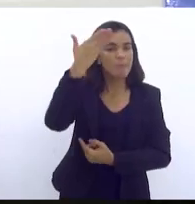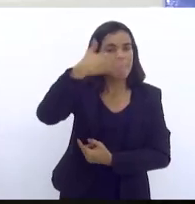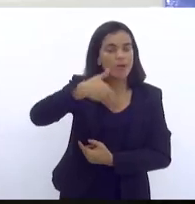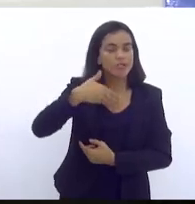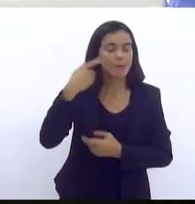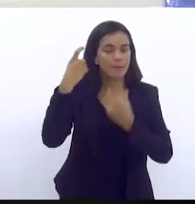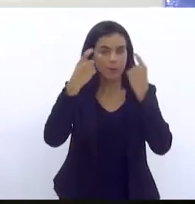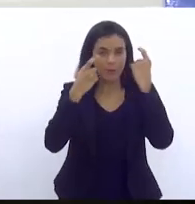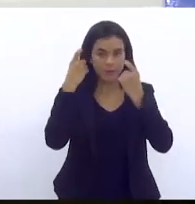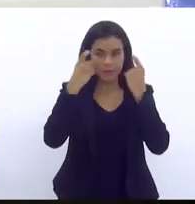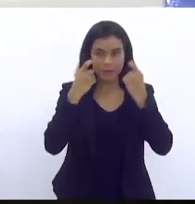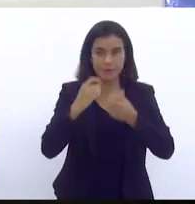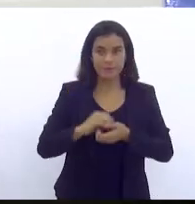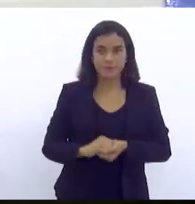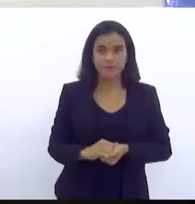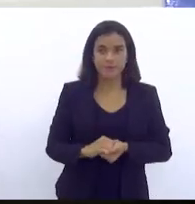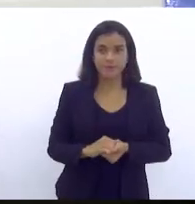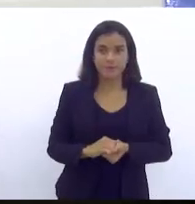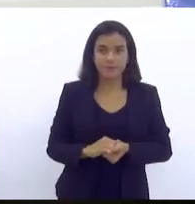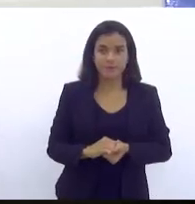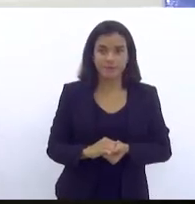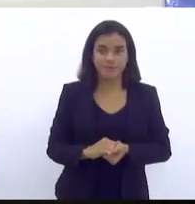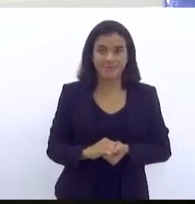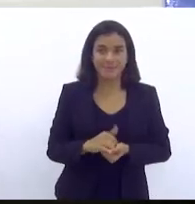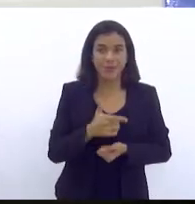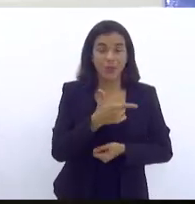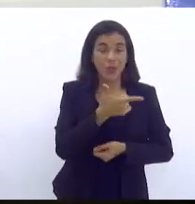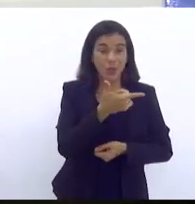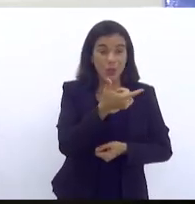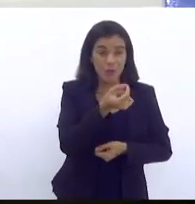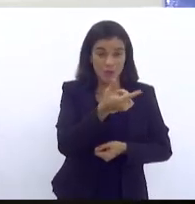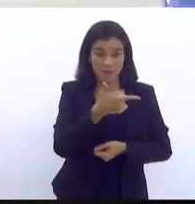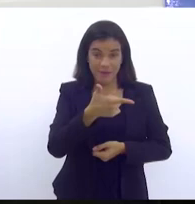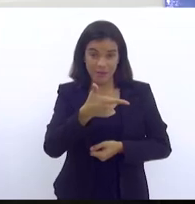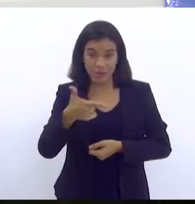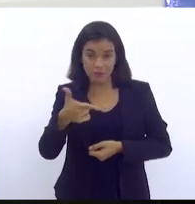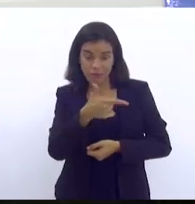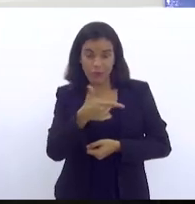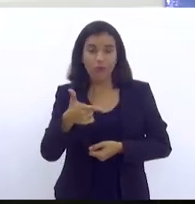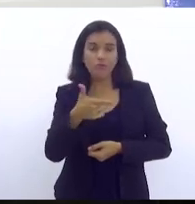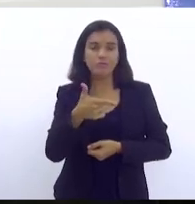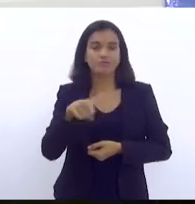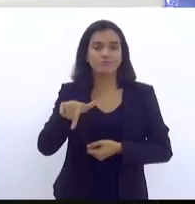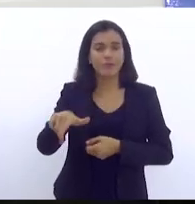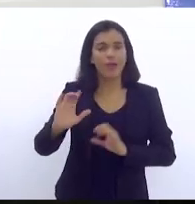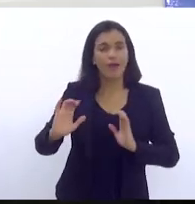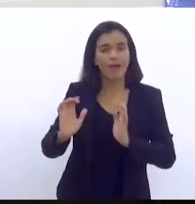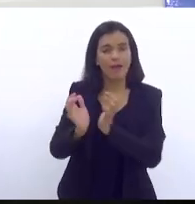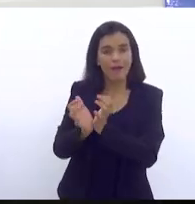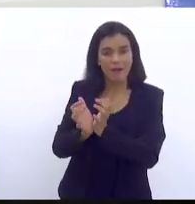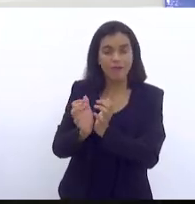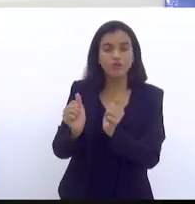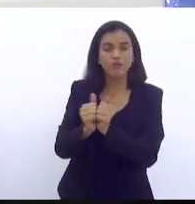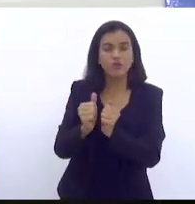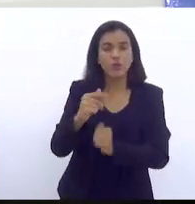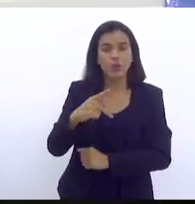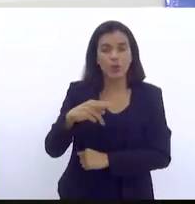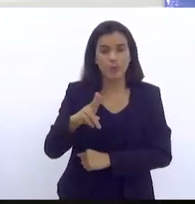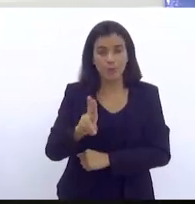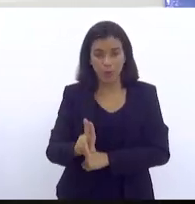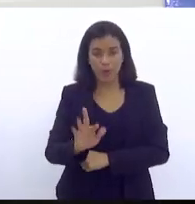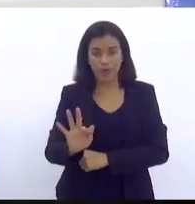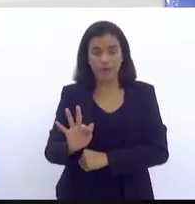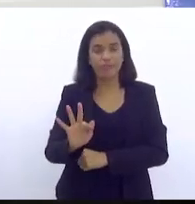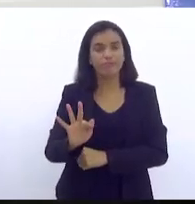público em desculpa em 2022 a rede favela sustentável e o puf realizaram um curso de